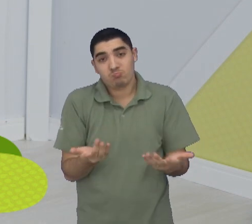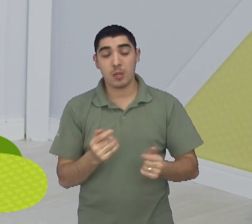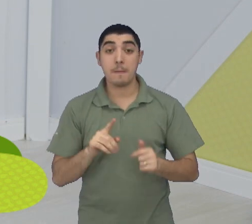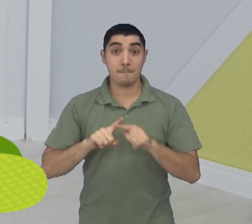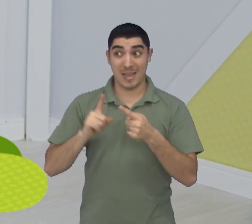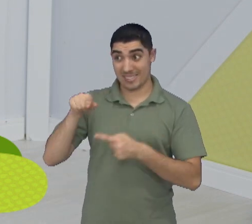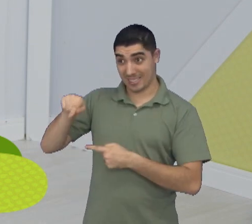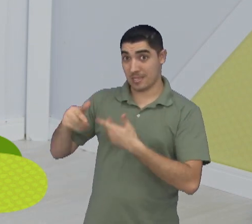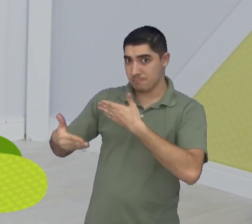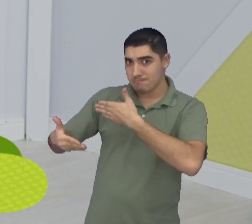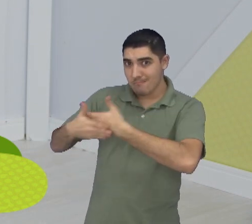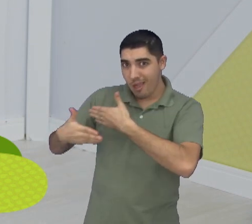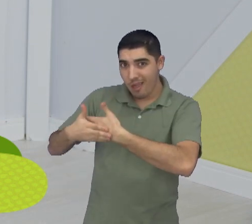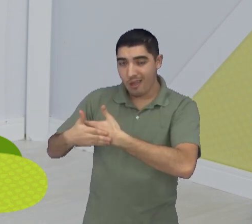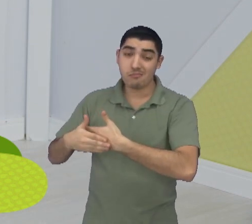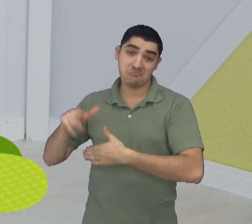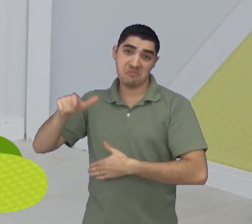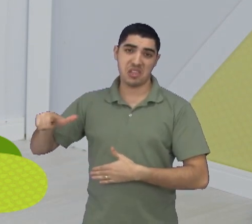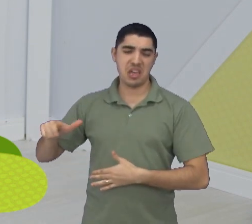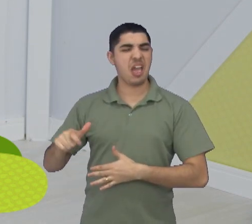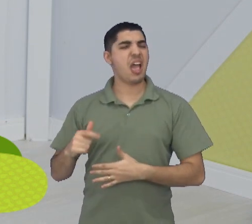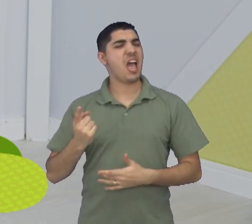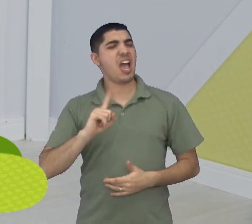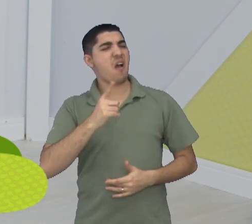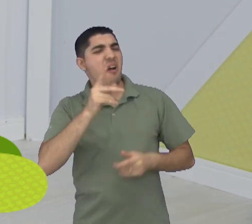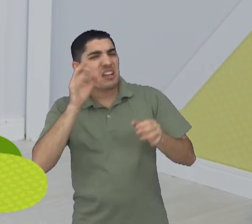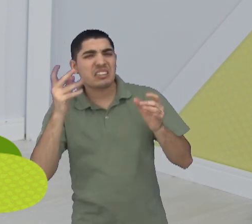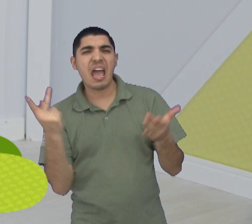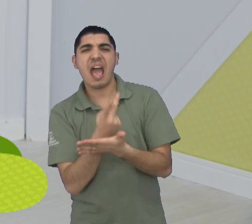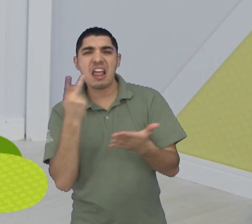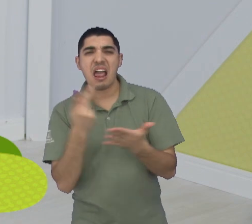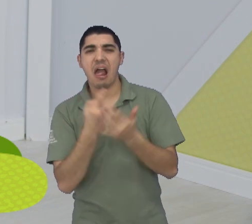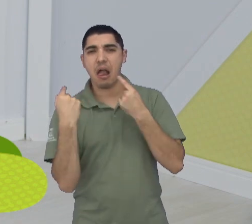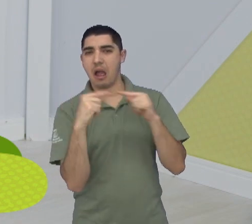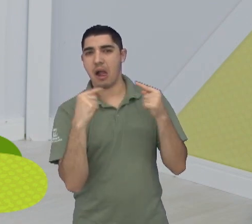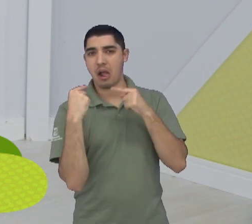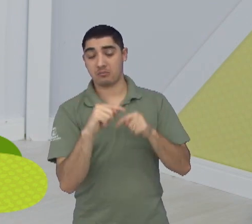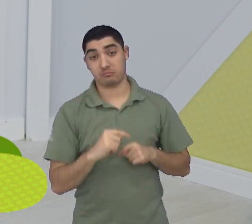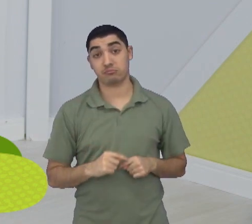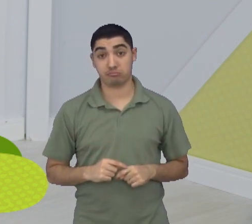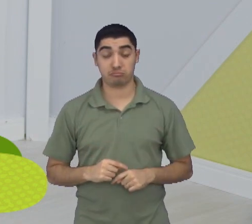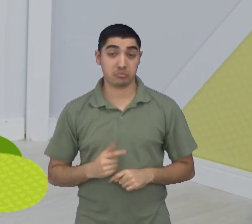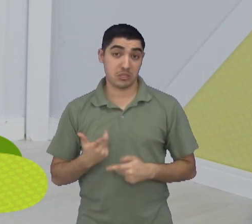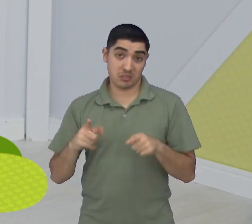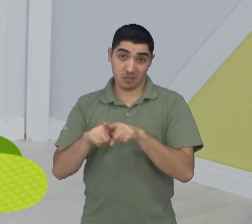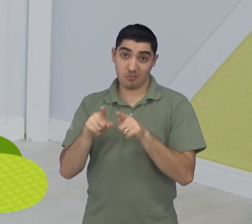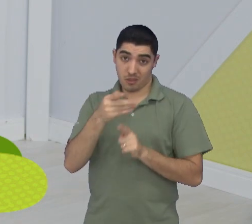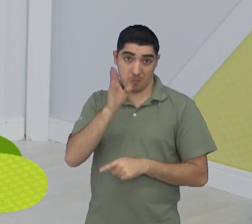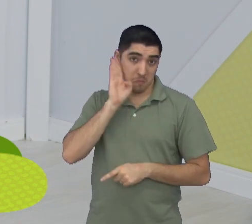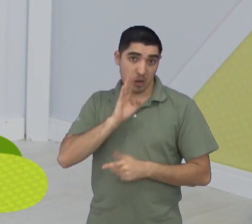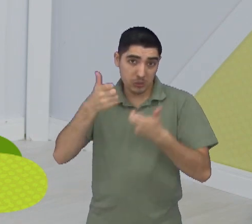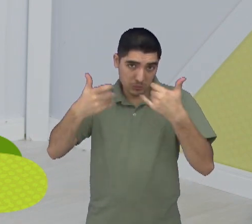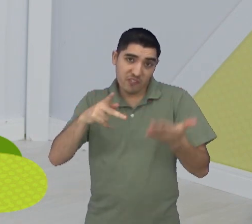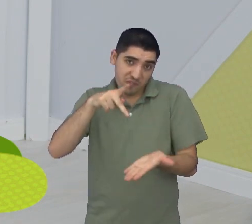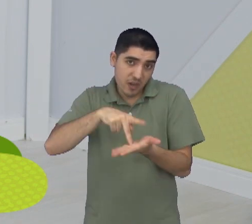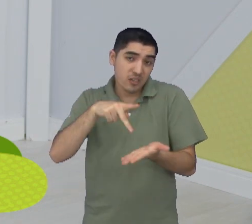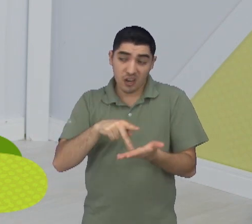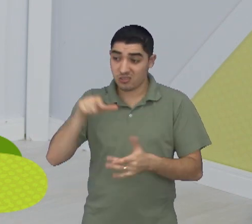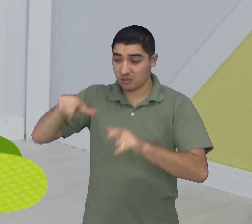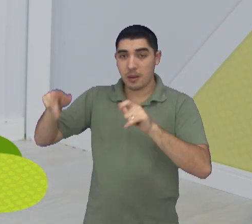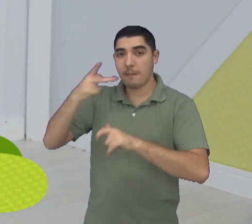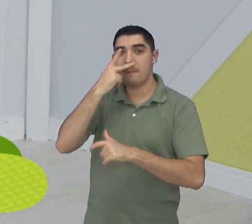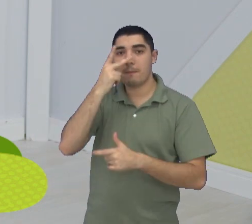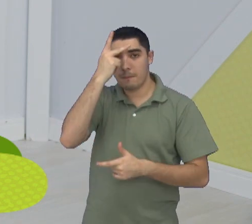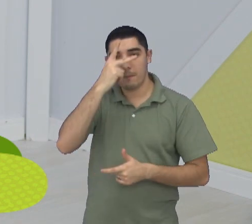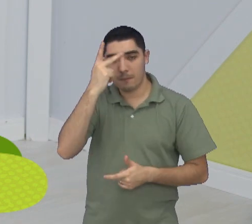de Mauá, enfim, se acha no direito de reclamar. Eu acho que também que você, como você bem pontuou, o pessoal perdeu a cabeça muito facilmente, né, tendo